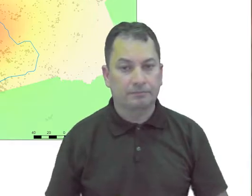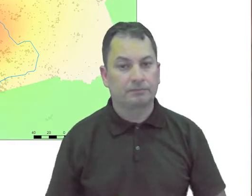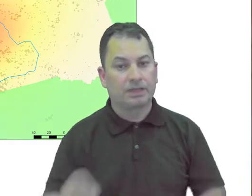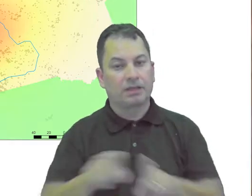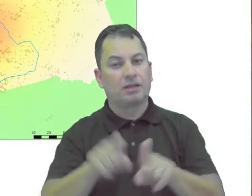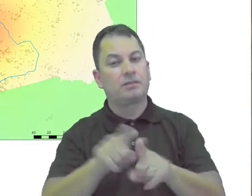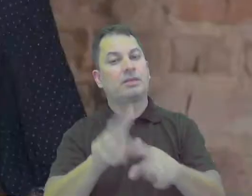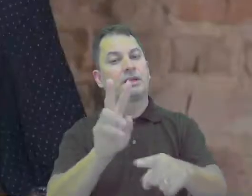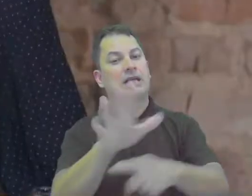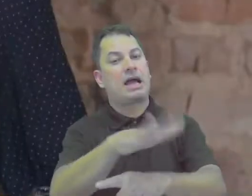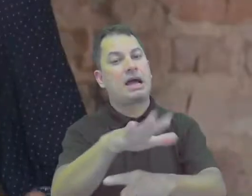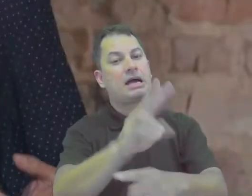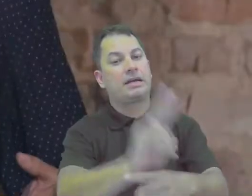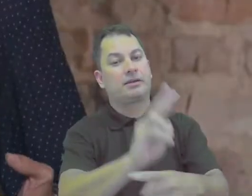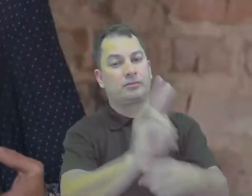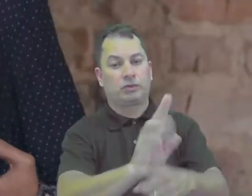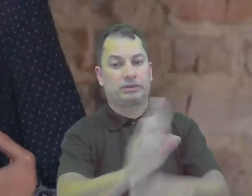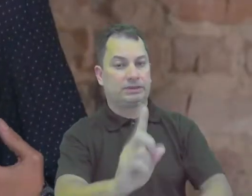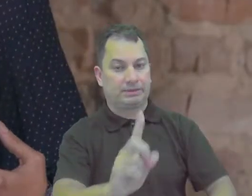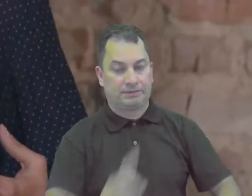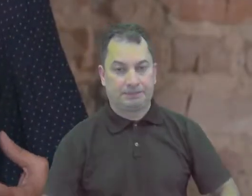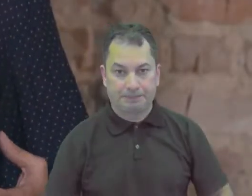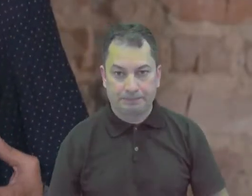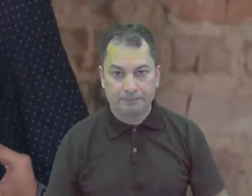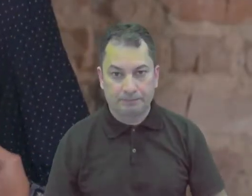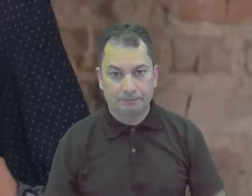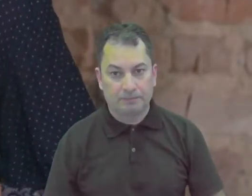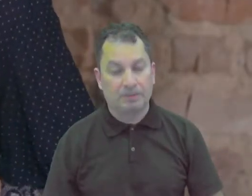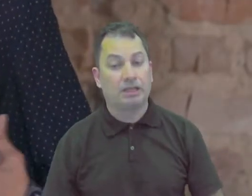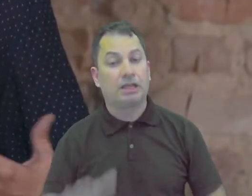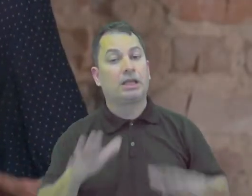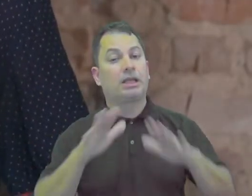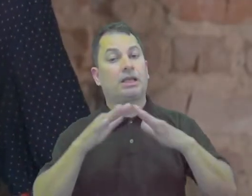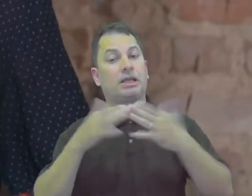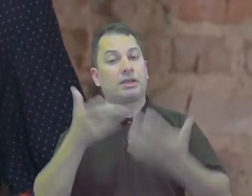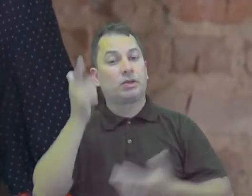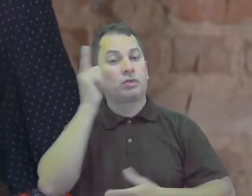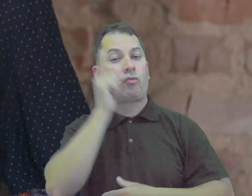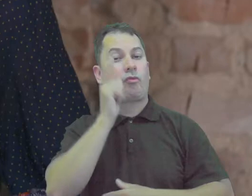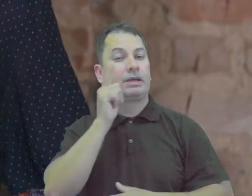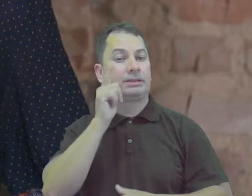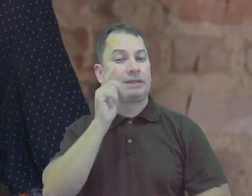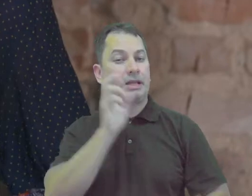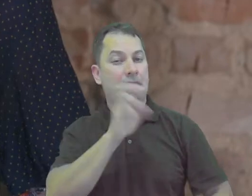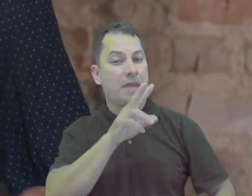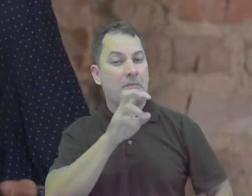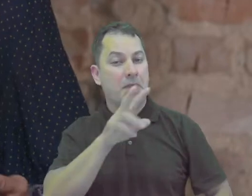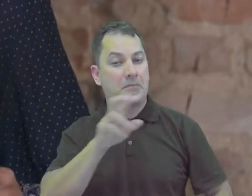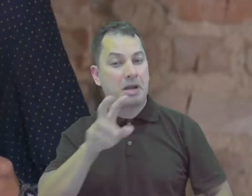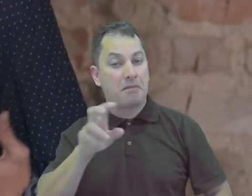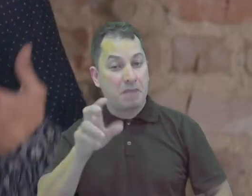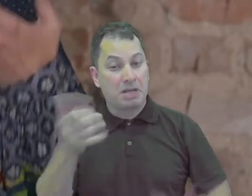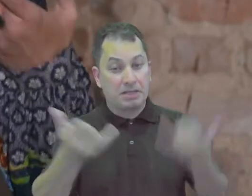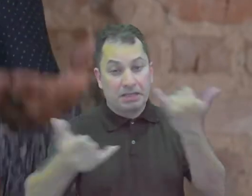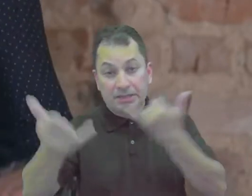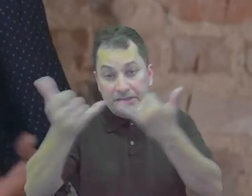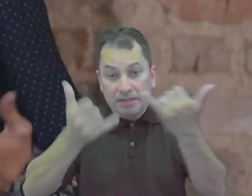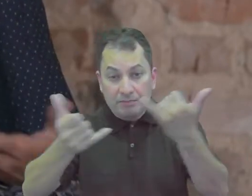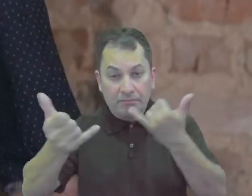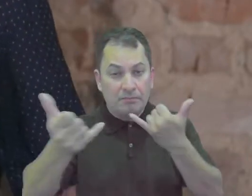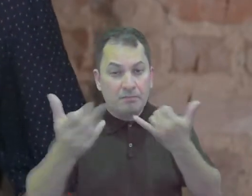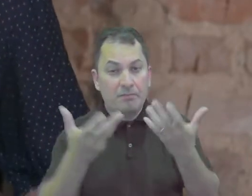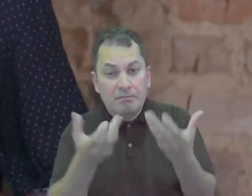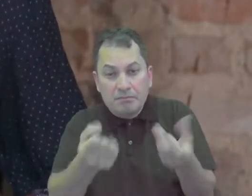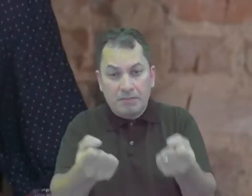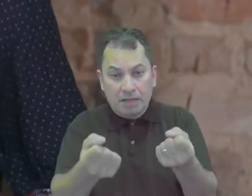de conservação, né? Então, a gente consegue, quando a gente consegue visualizar essas informações, né, a gente consegue visualizar